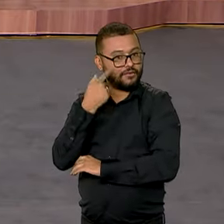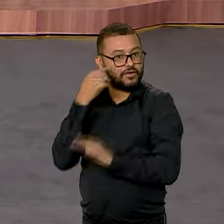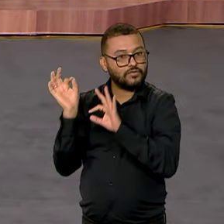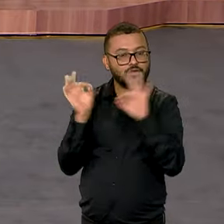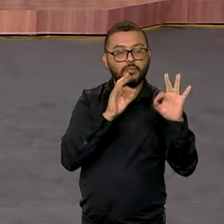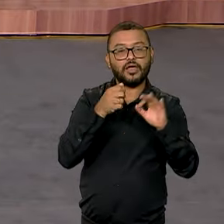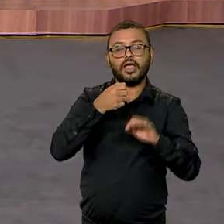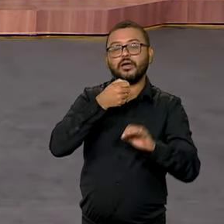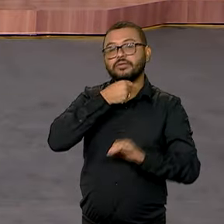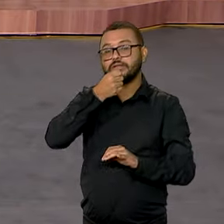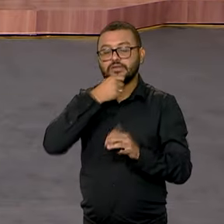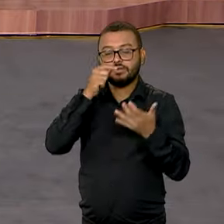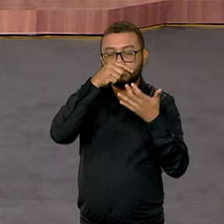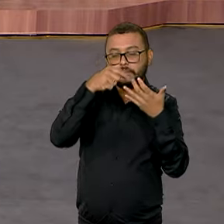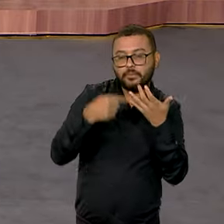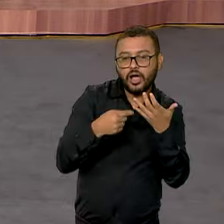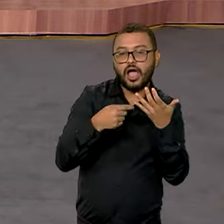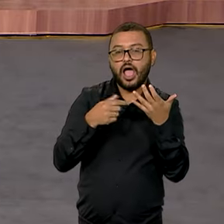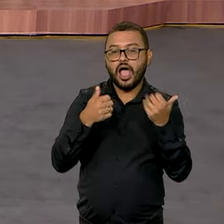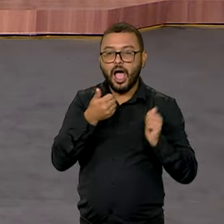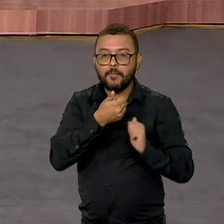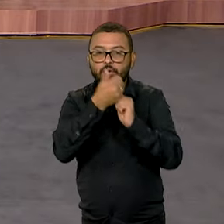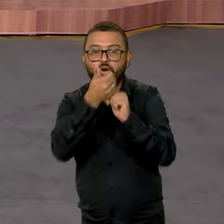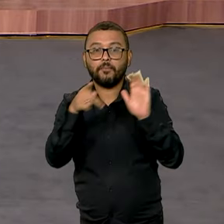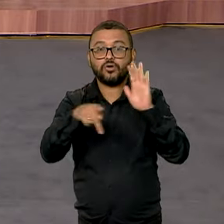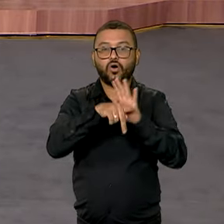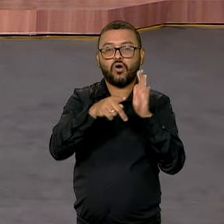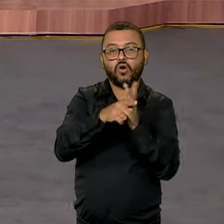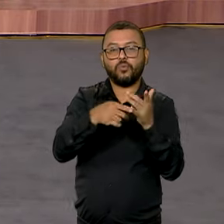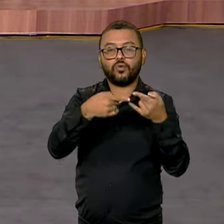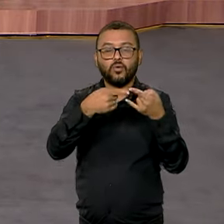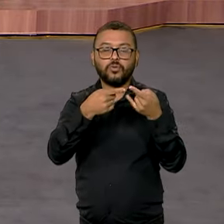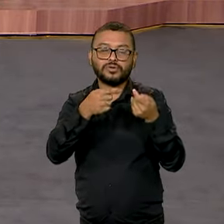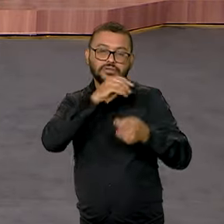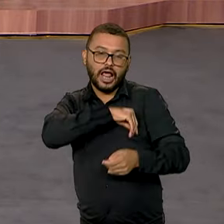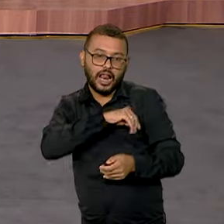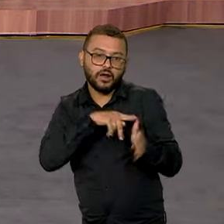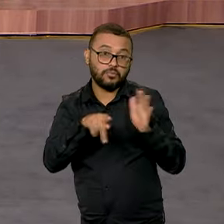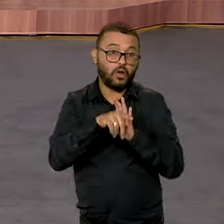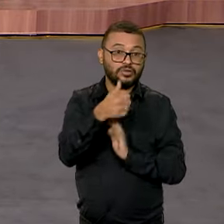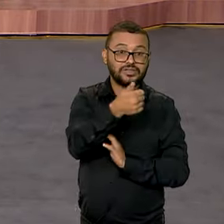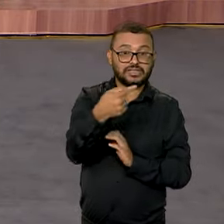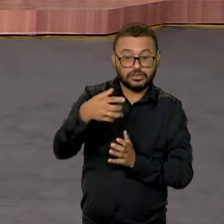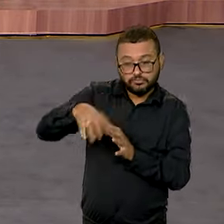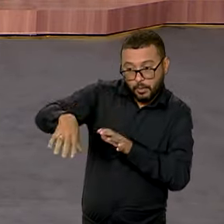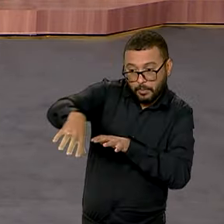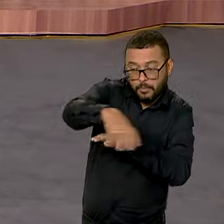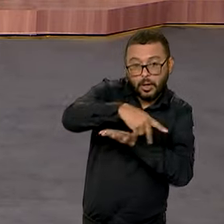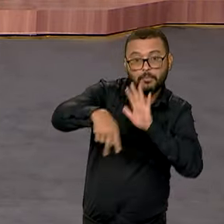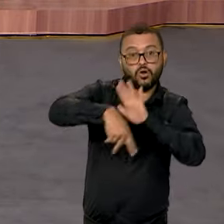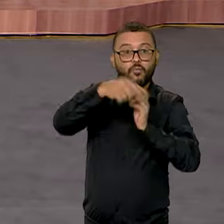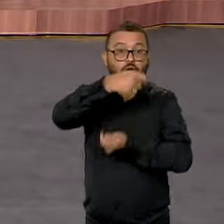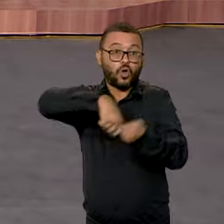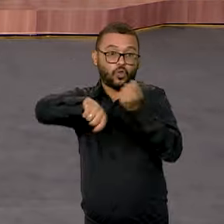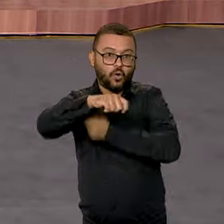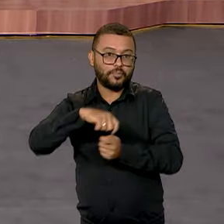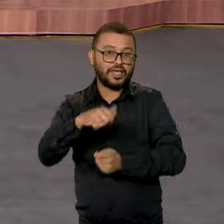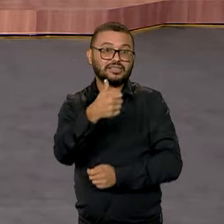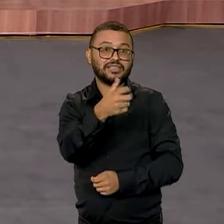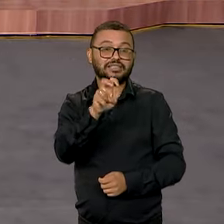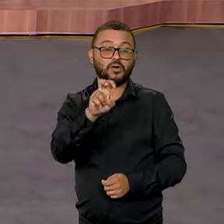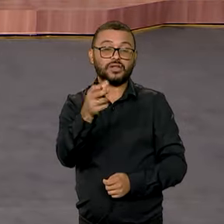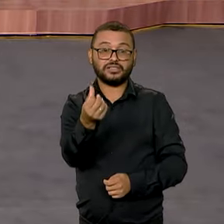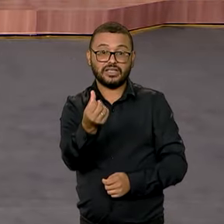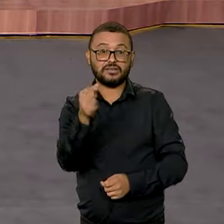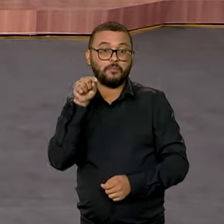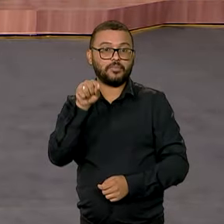o anúncio de medidas compensatórias da desoneração da folha de pagamento para 17 setores da economia e para